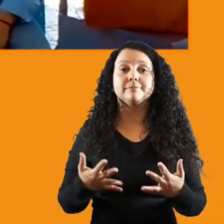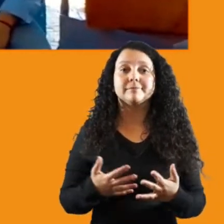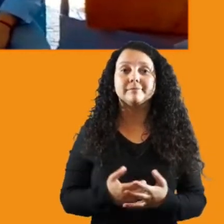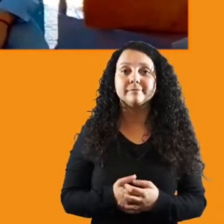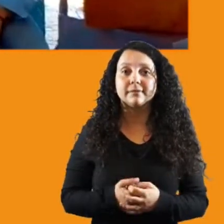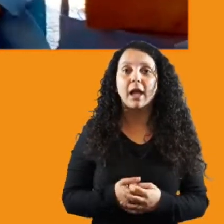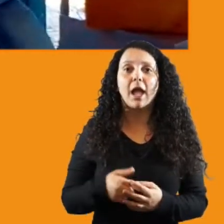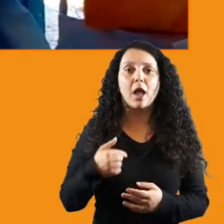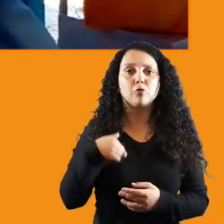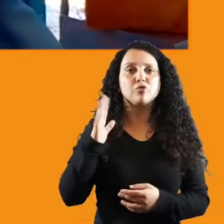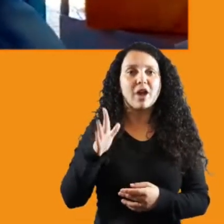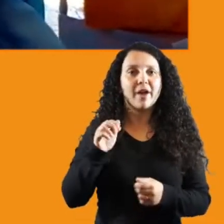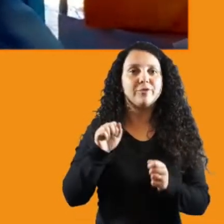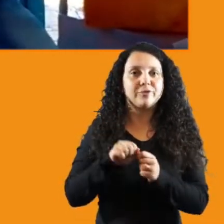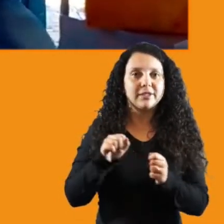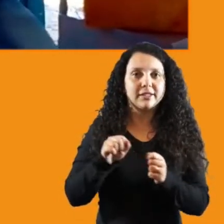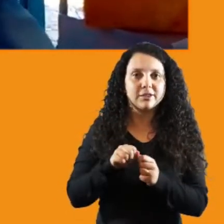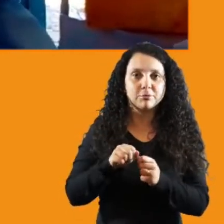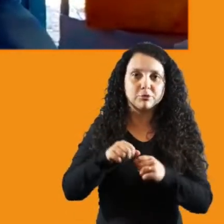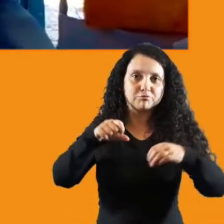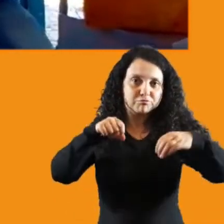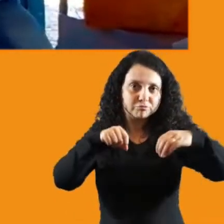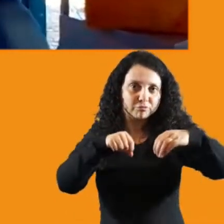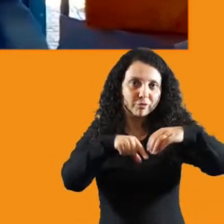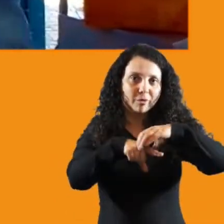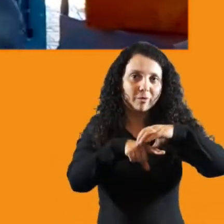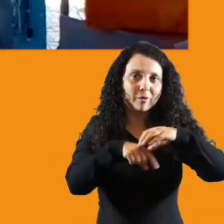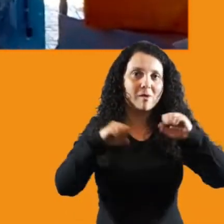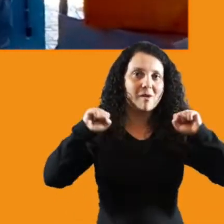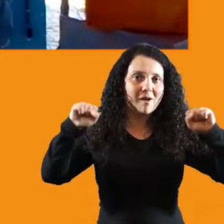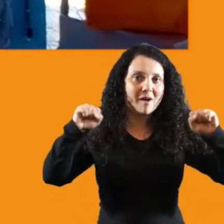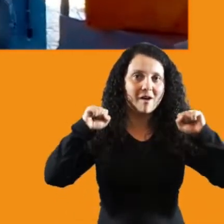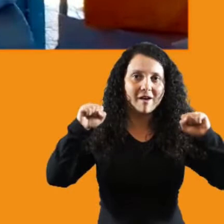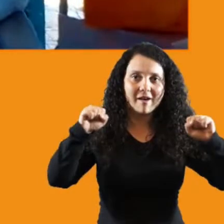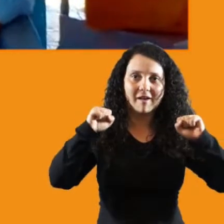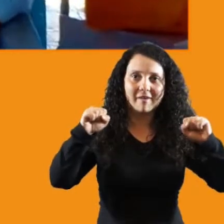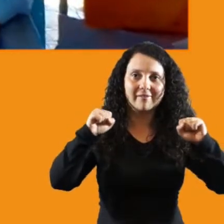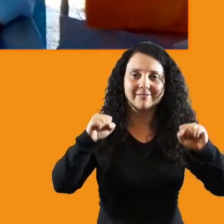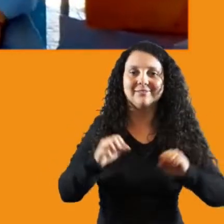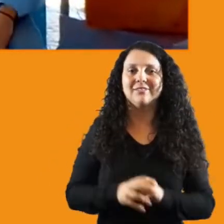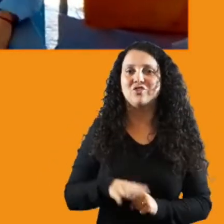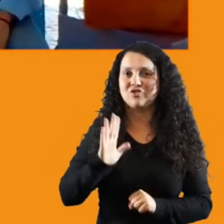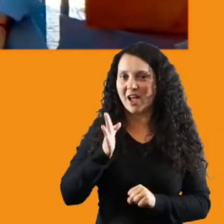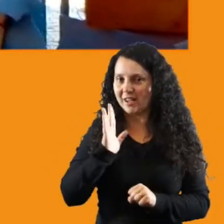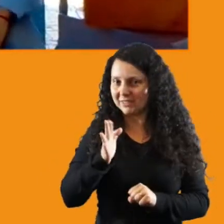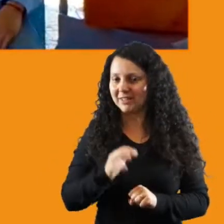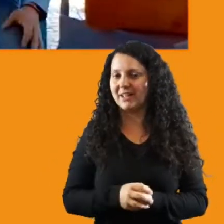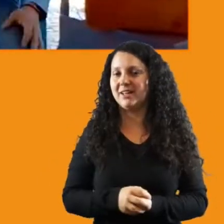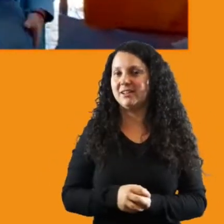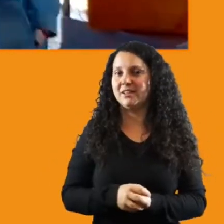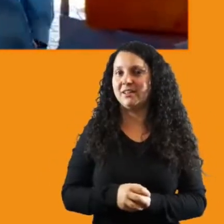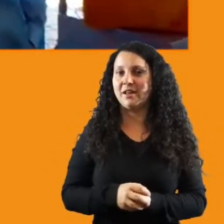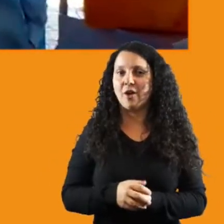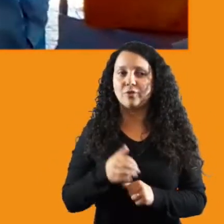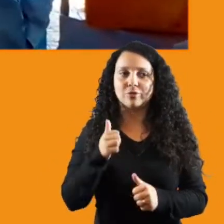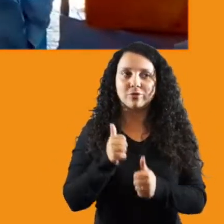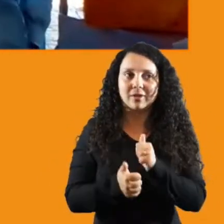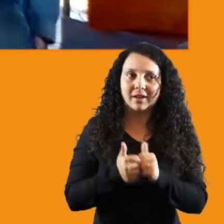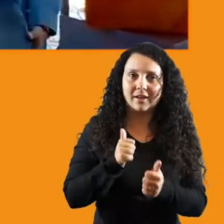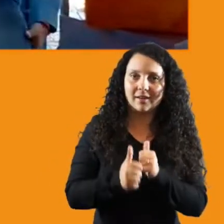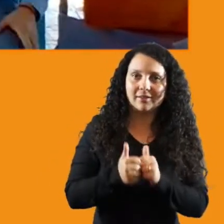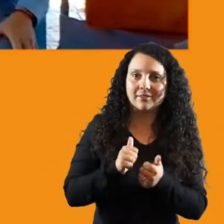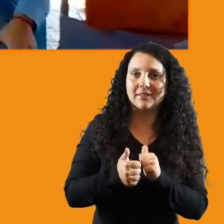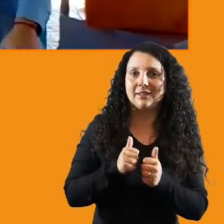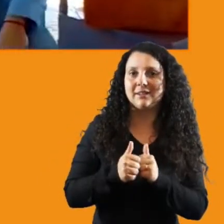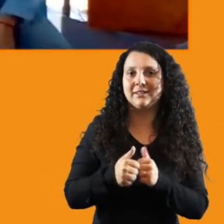fiz muito gol em Marau. Muito gol em Marau. Tô falando sério, eu jogava futsal, e aí o meu timezinho do Alegrete jogava o